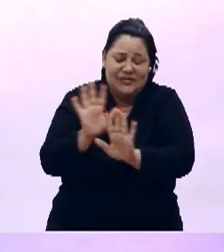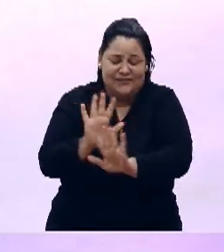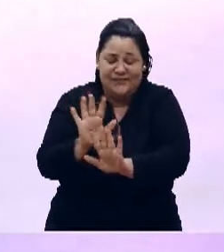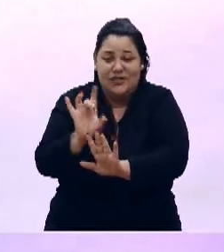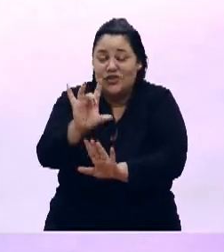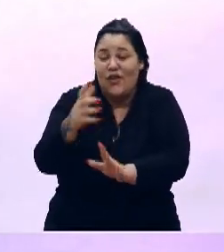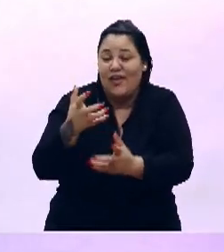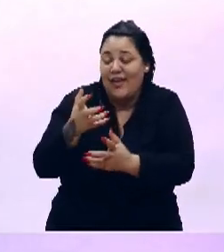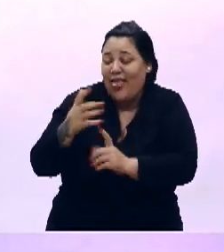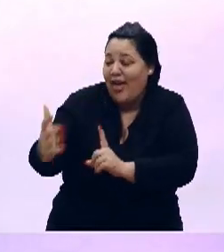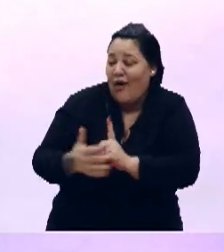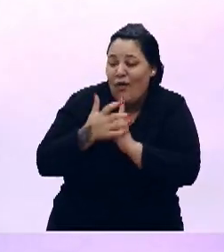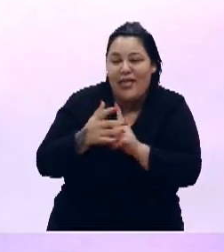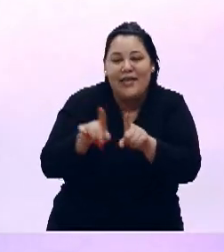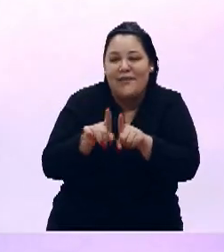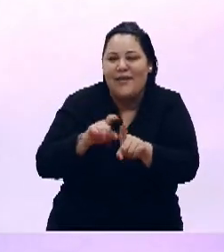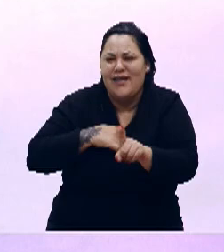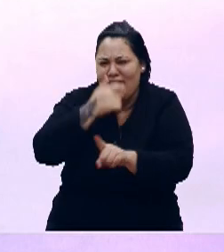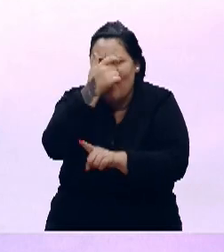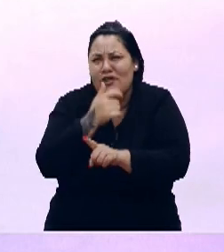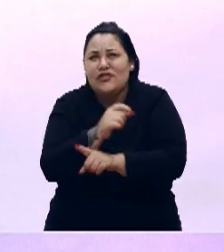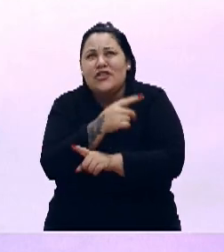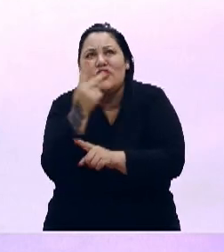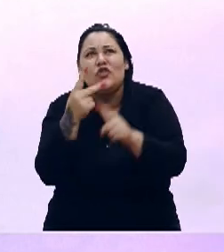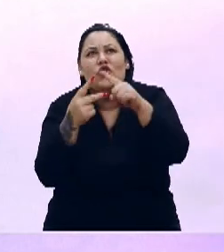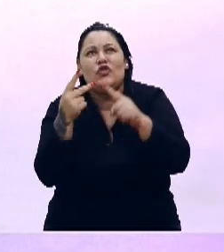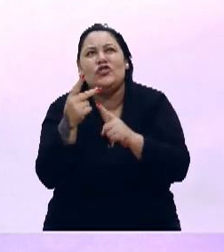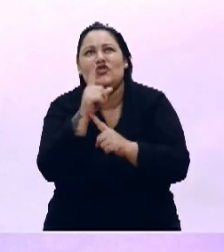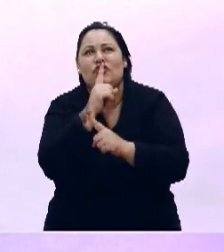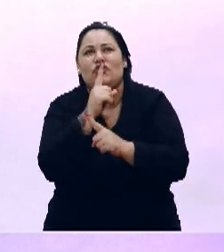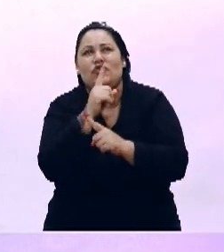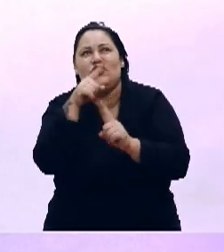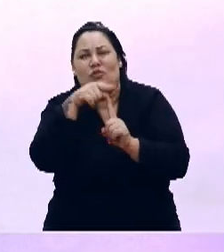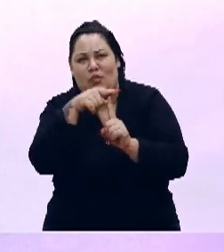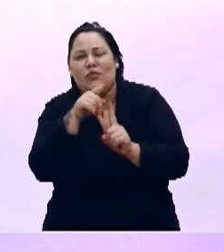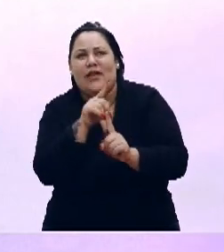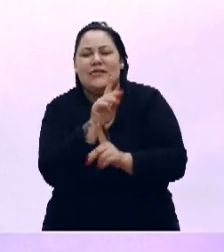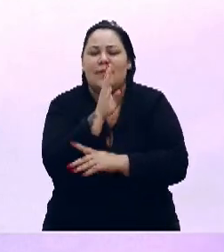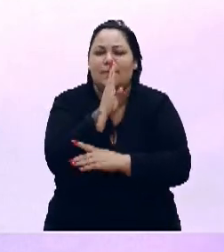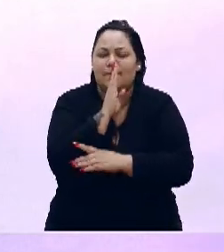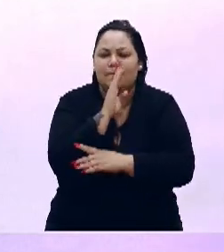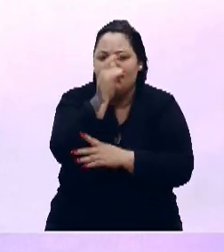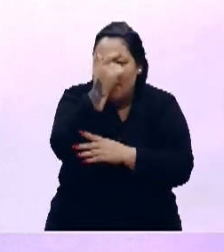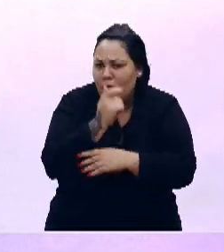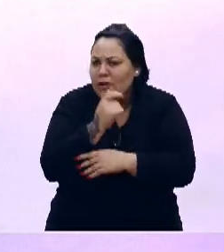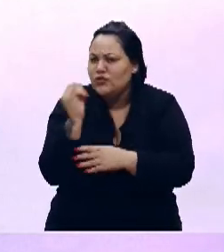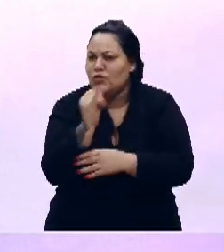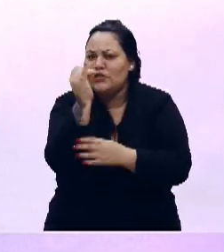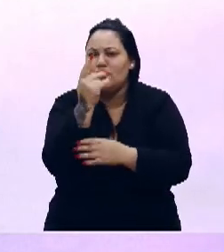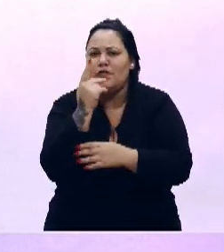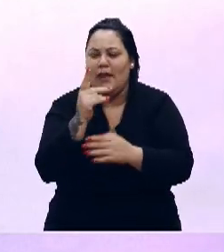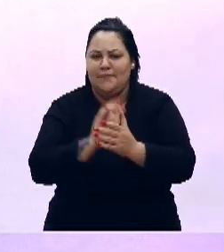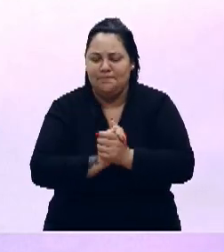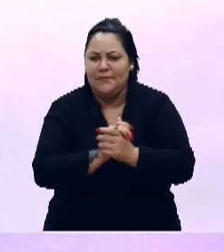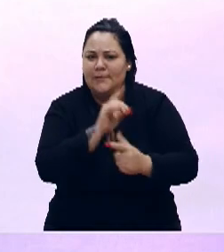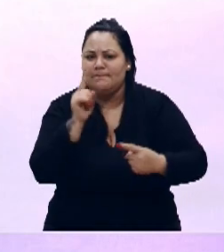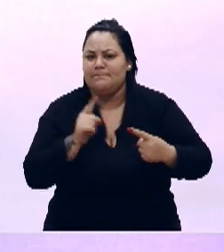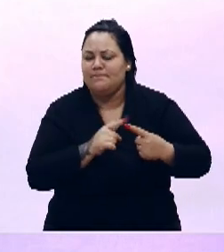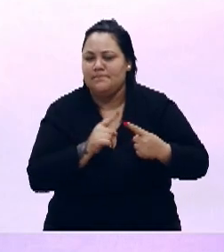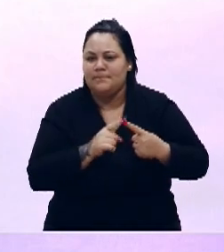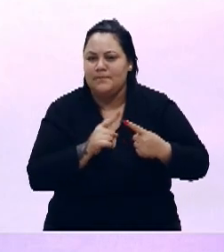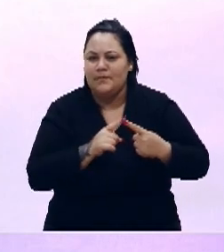acho, e tem dois tipos de silêncio que eu acho que é muito importante a gente falar disso também. Tem o silêncio